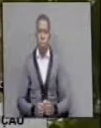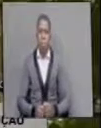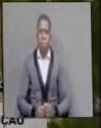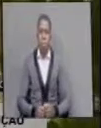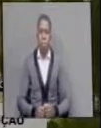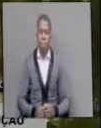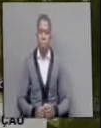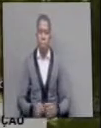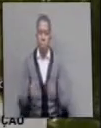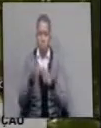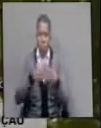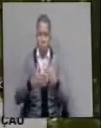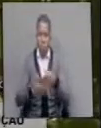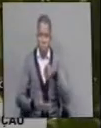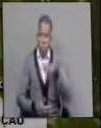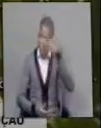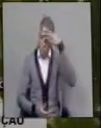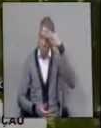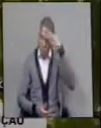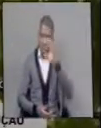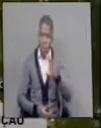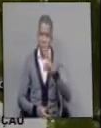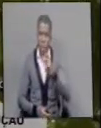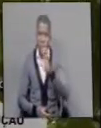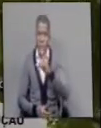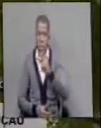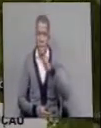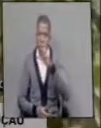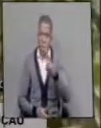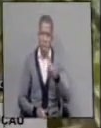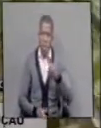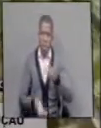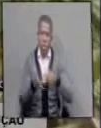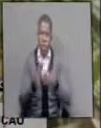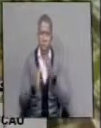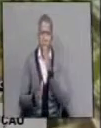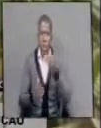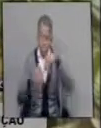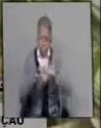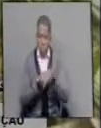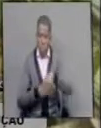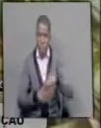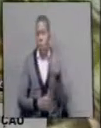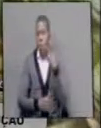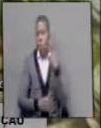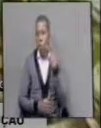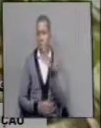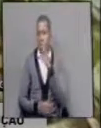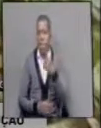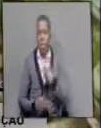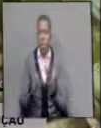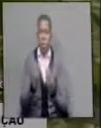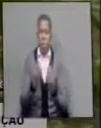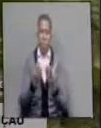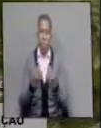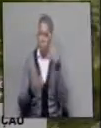bastaria produtiva local deixou de ser comercializado fora das nossas fronteiras passar o instituto nacional do café a ser o principal